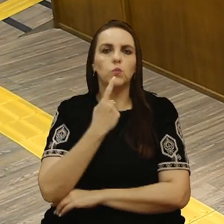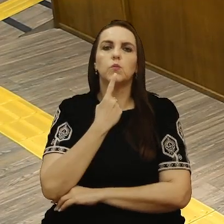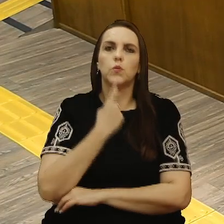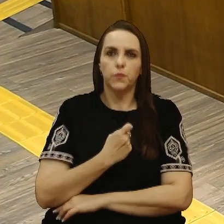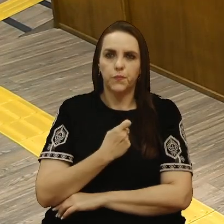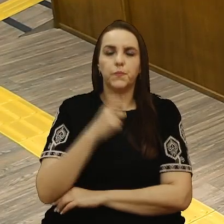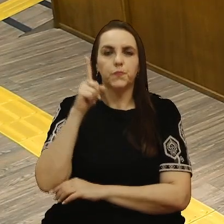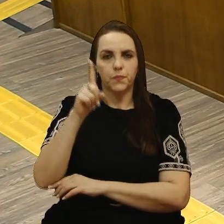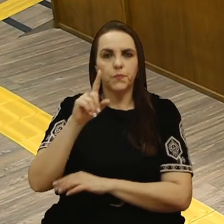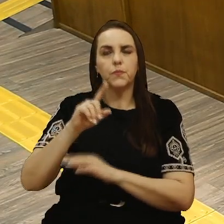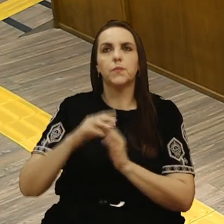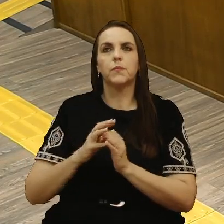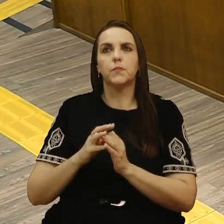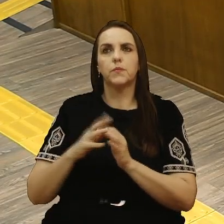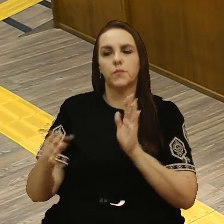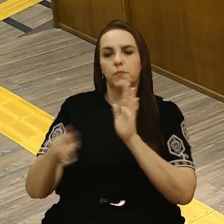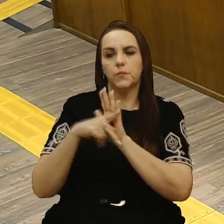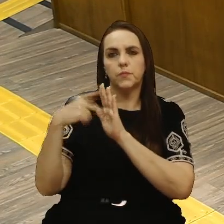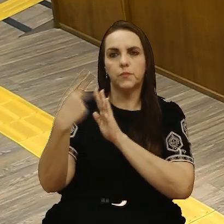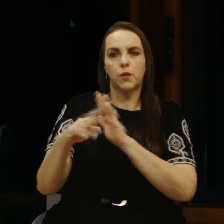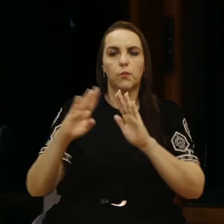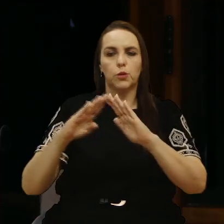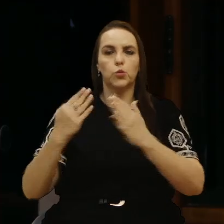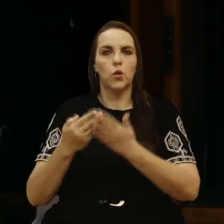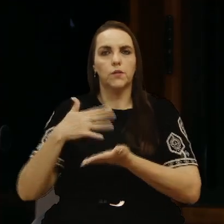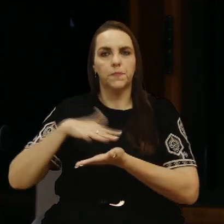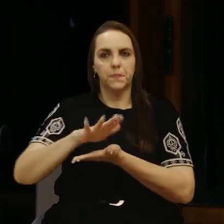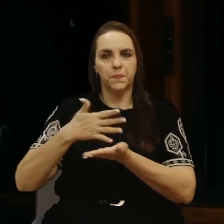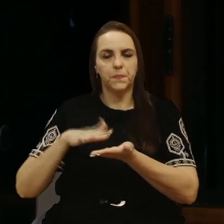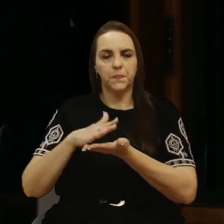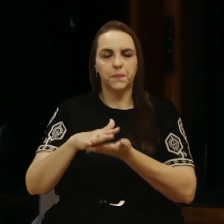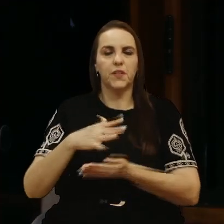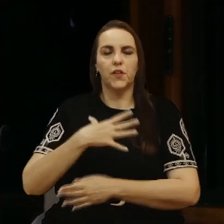no barracão da escola Filhos de Jardel,